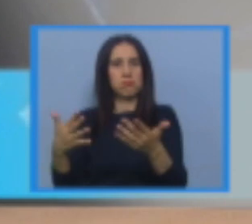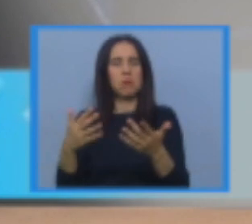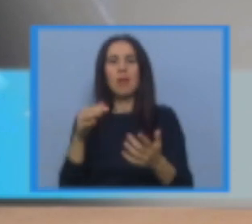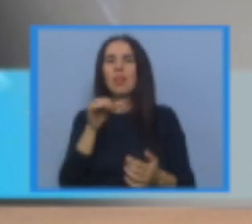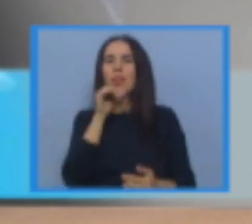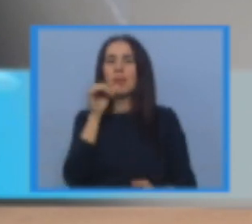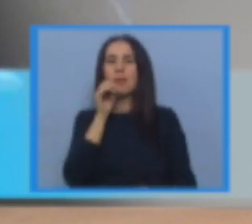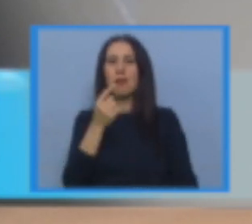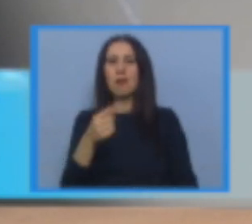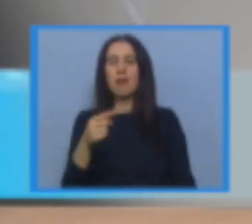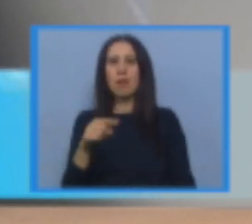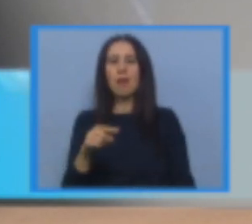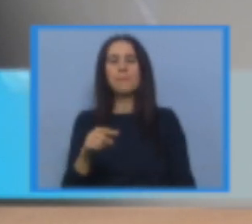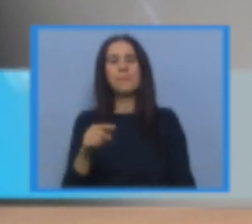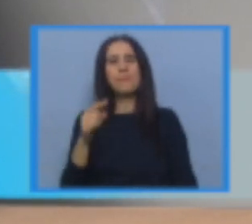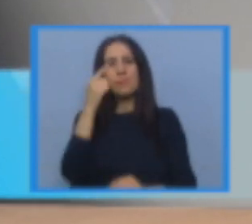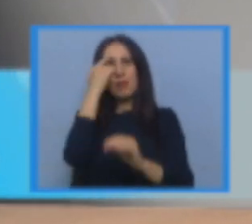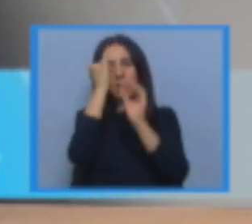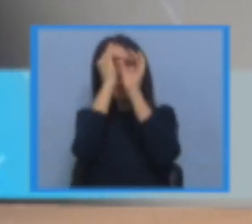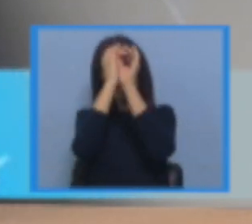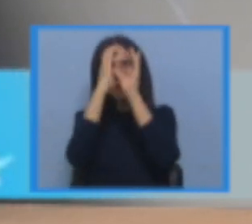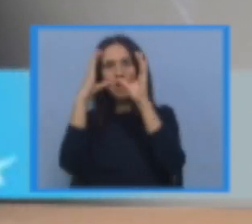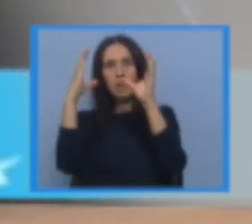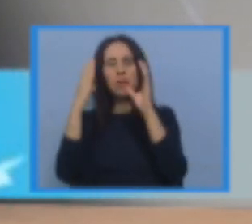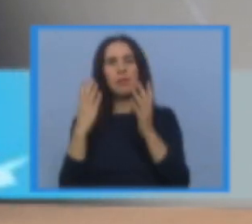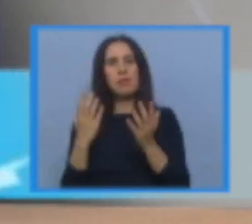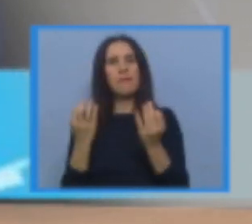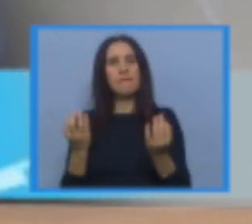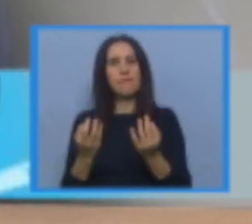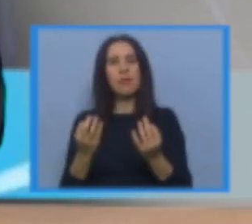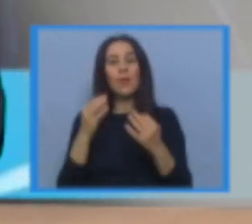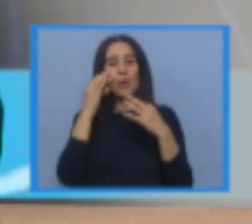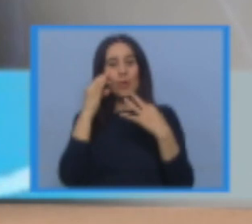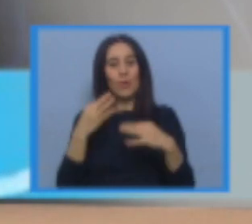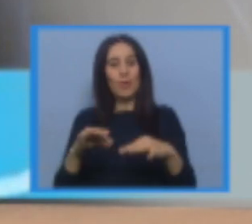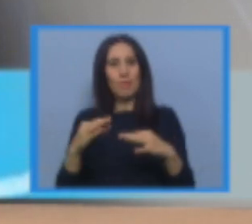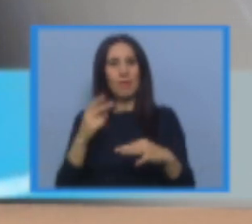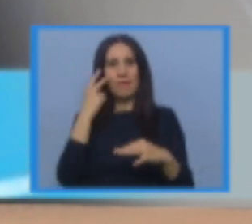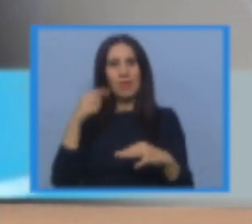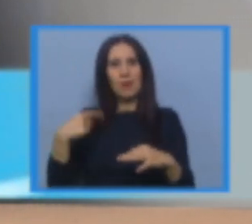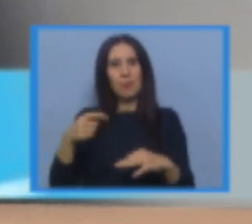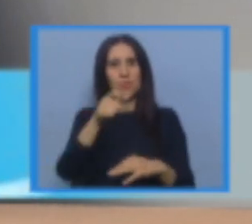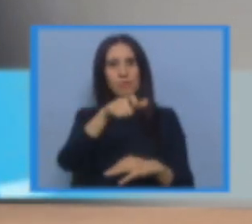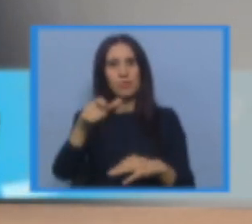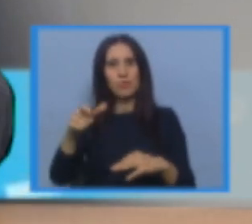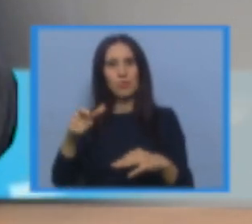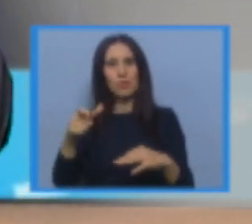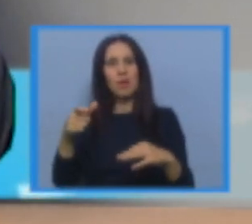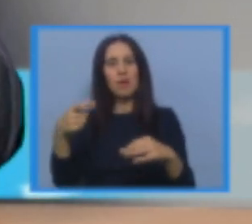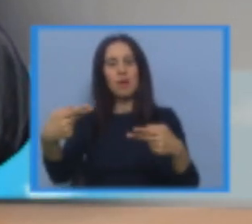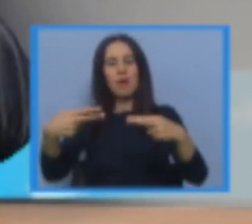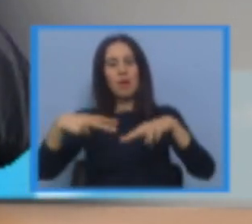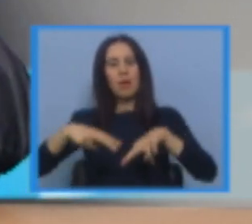sempre por detrás aquela ideia de trazer para a normalidade da vida das pessoas aquilo